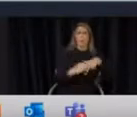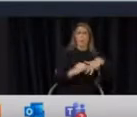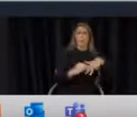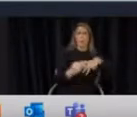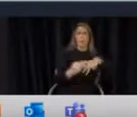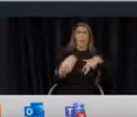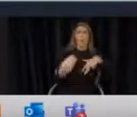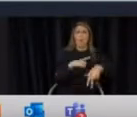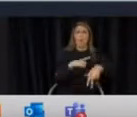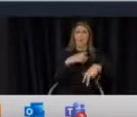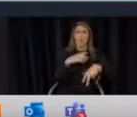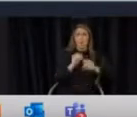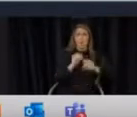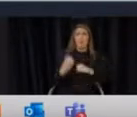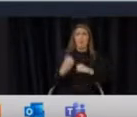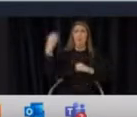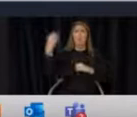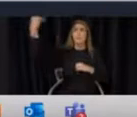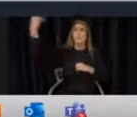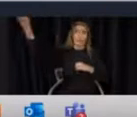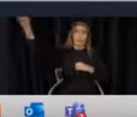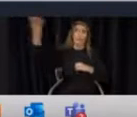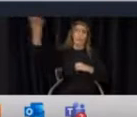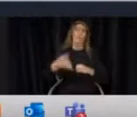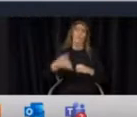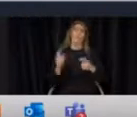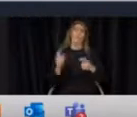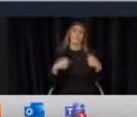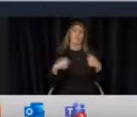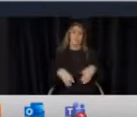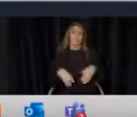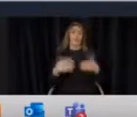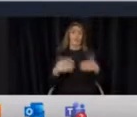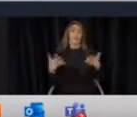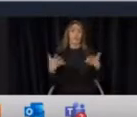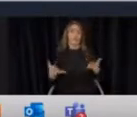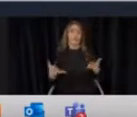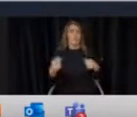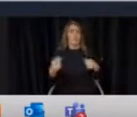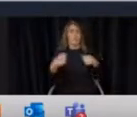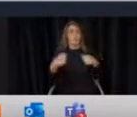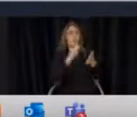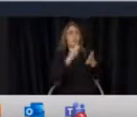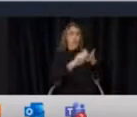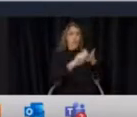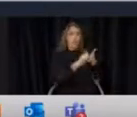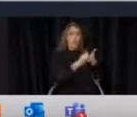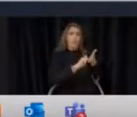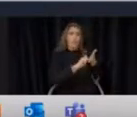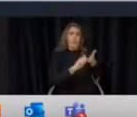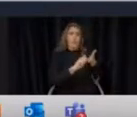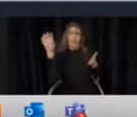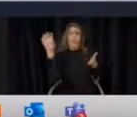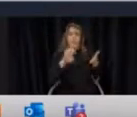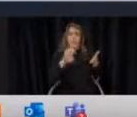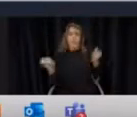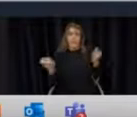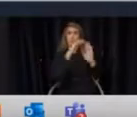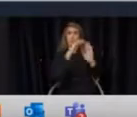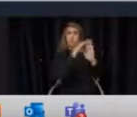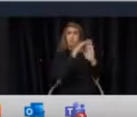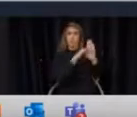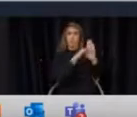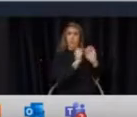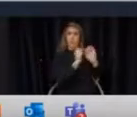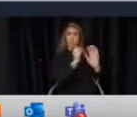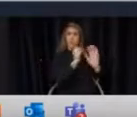essa facilidade. Então, por isso que foi criado o Cadastro Técnico Único. Porém, cada estado tem sua lista. Então, o paciente se inscreve